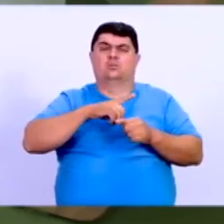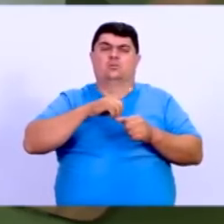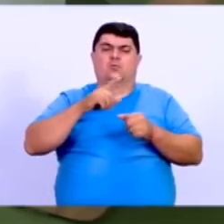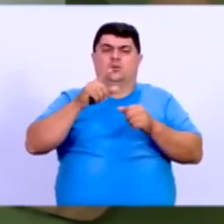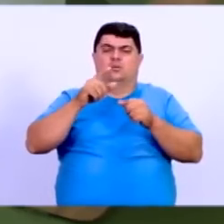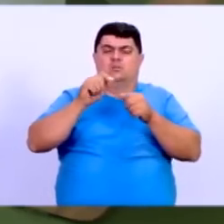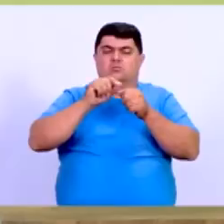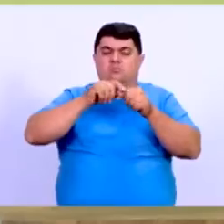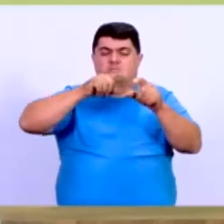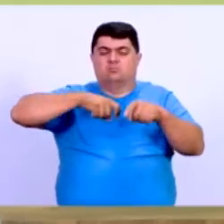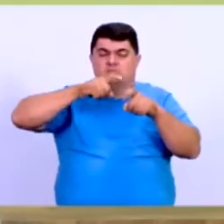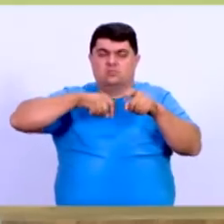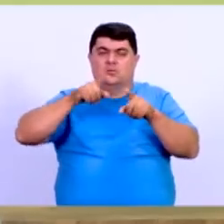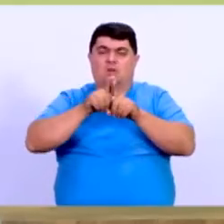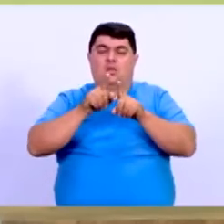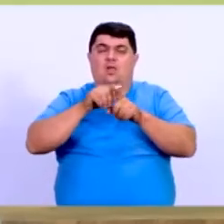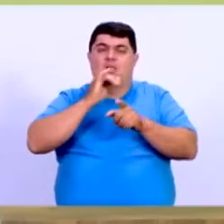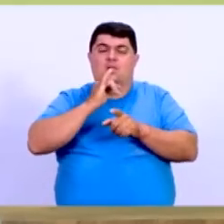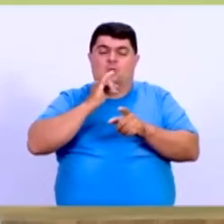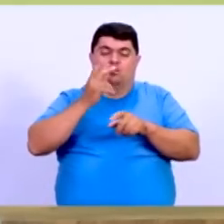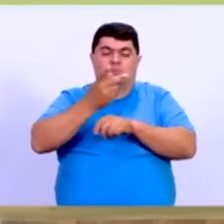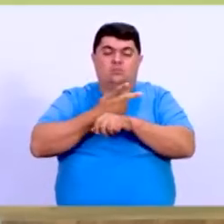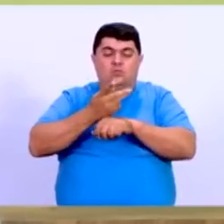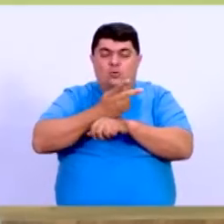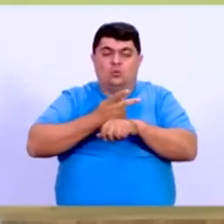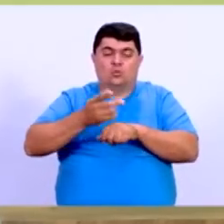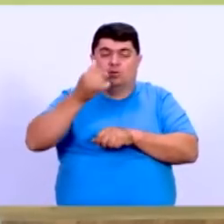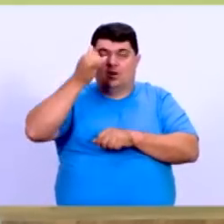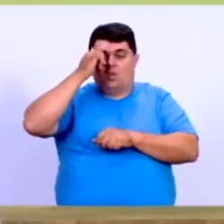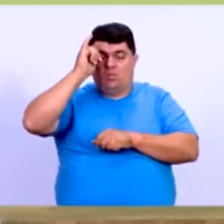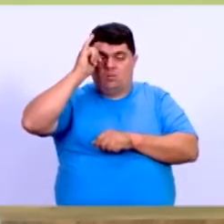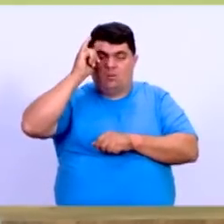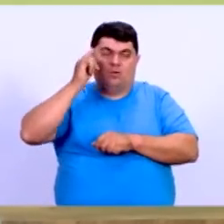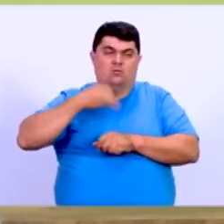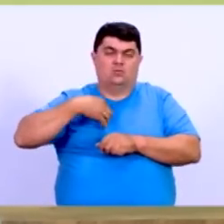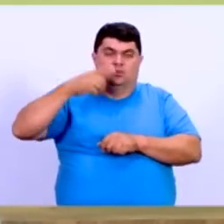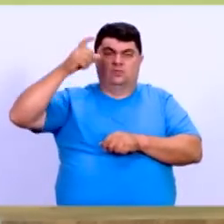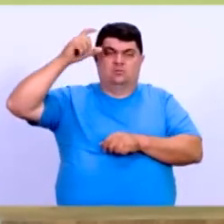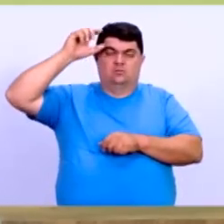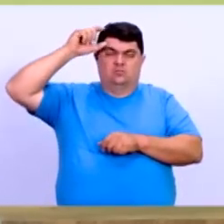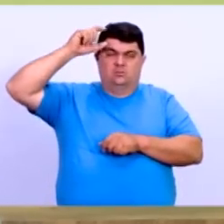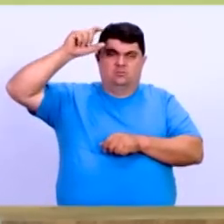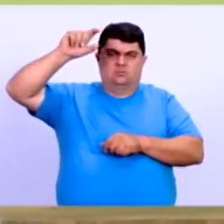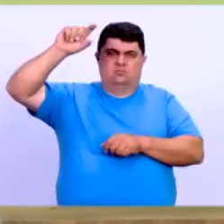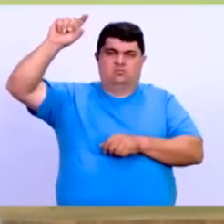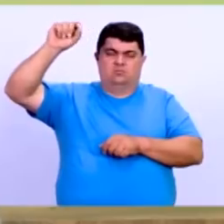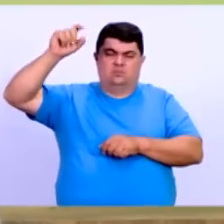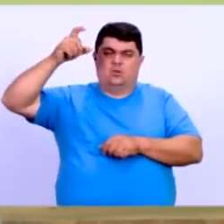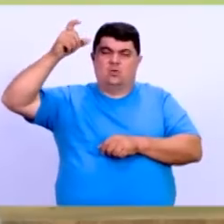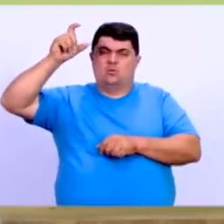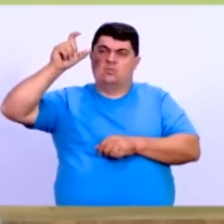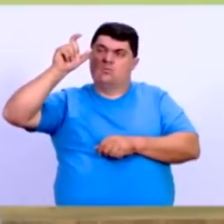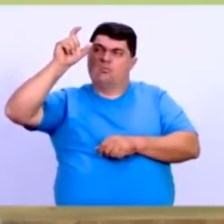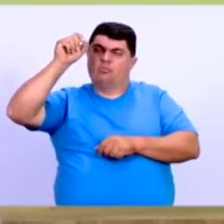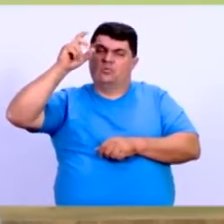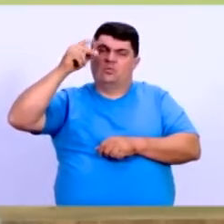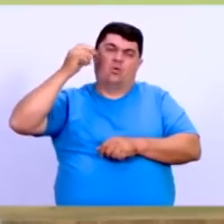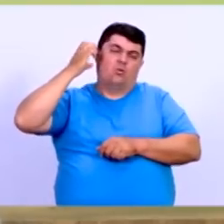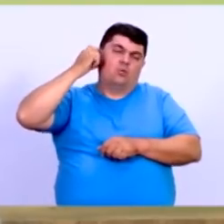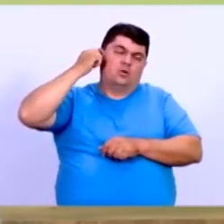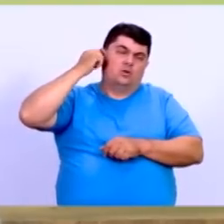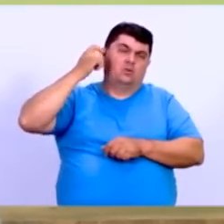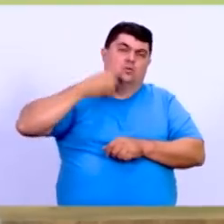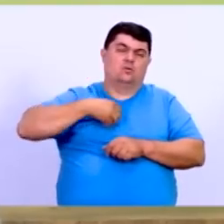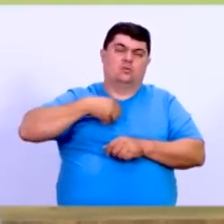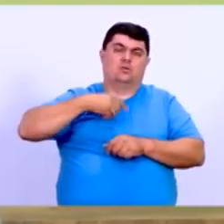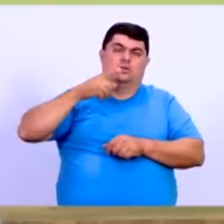agroindústria, é a rastreabilidade animal. Então, na hora que você bota um chip pendurado no boi, com peso, com idade, tudo, ele só passa